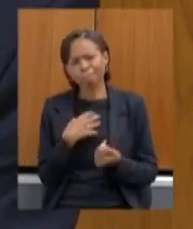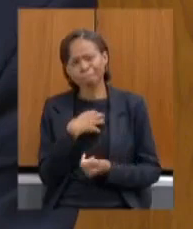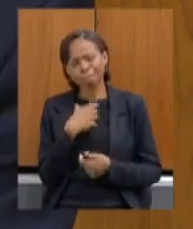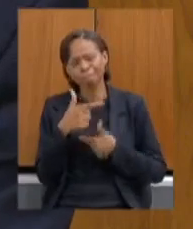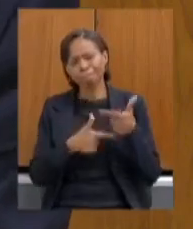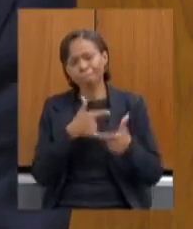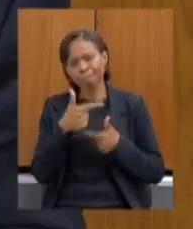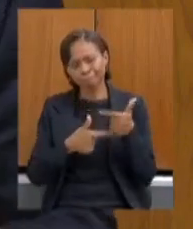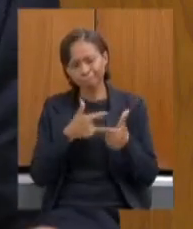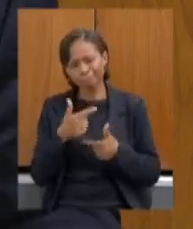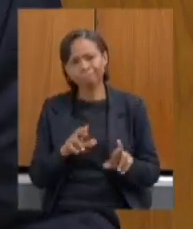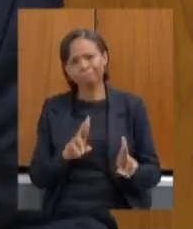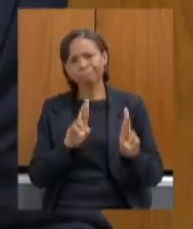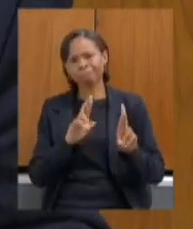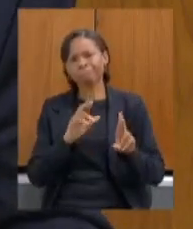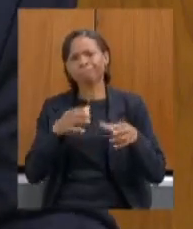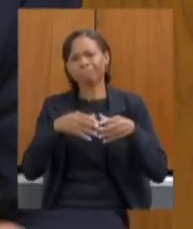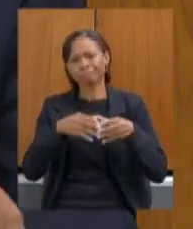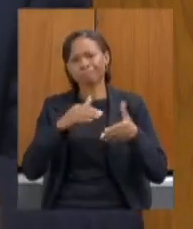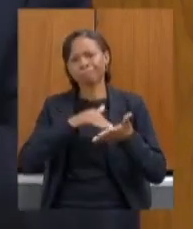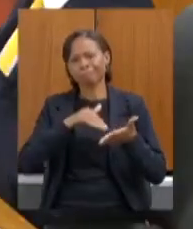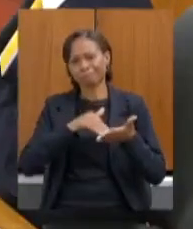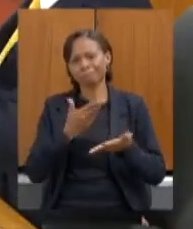que você vem fazendo à frente da secretaria.